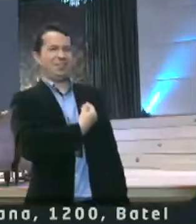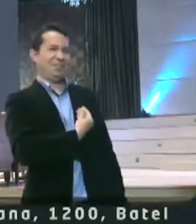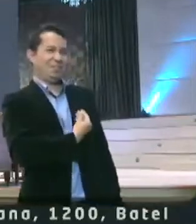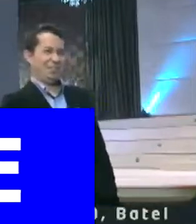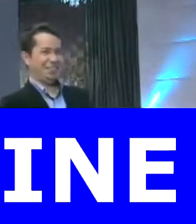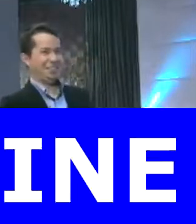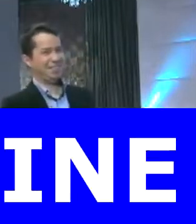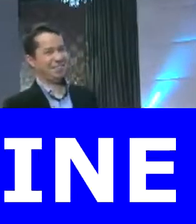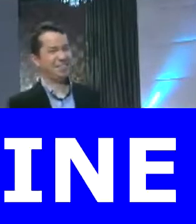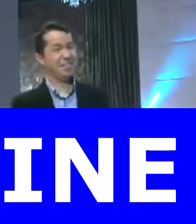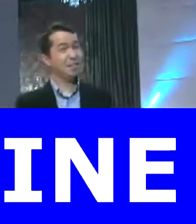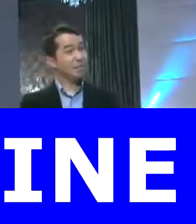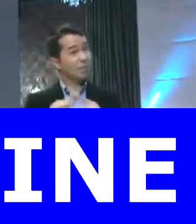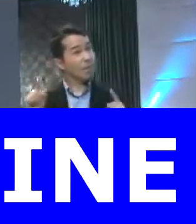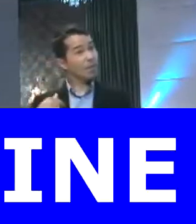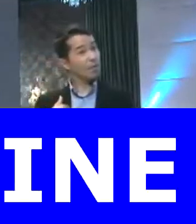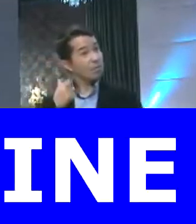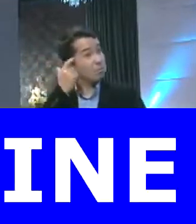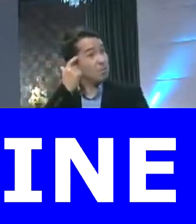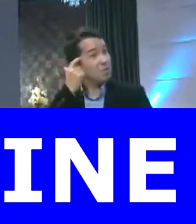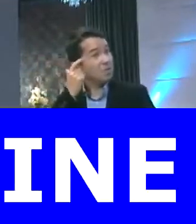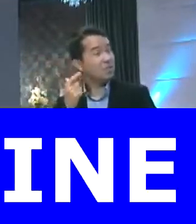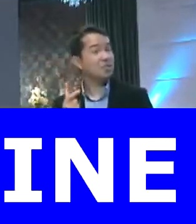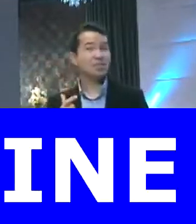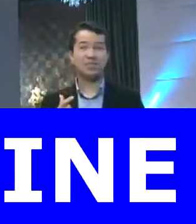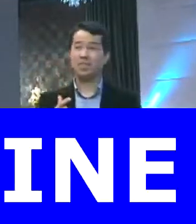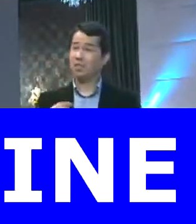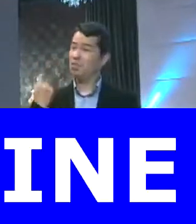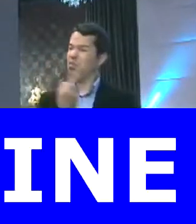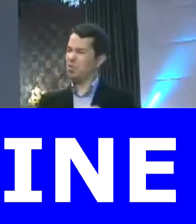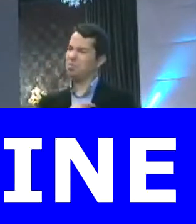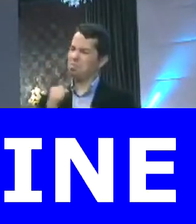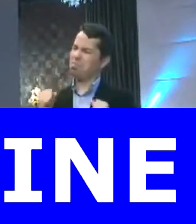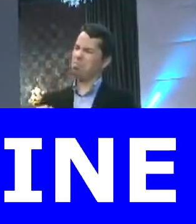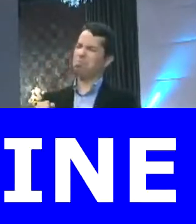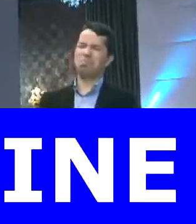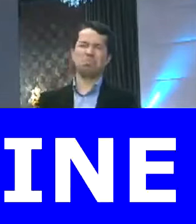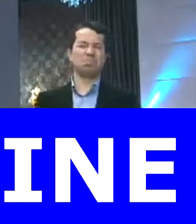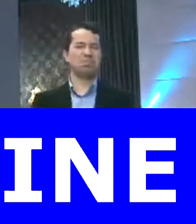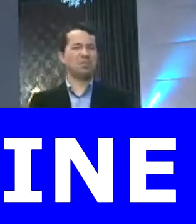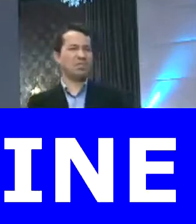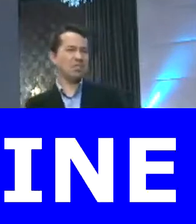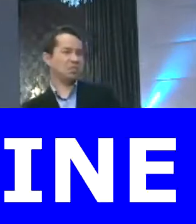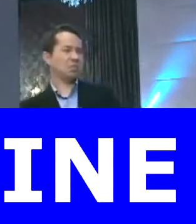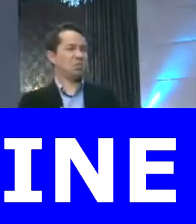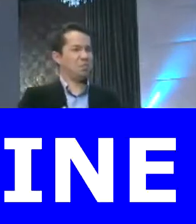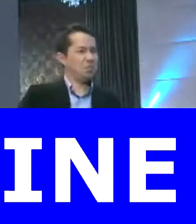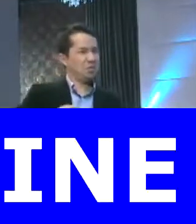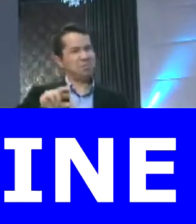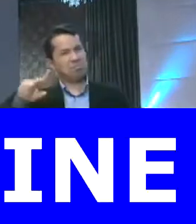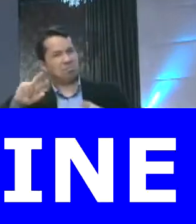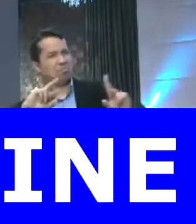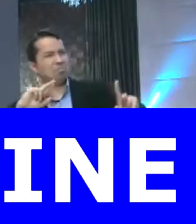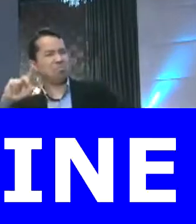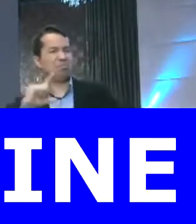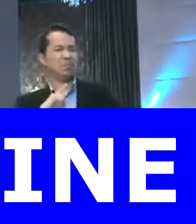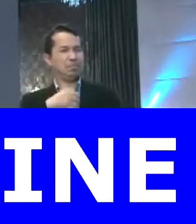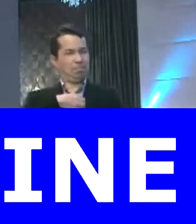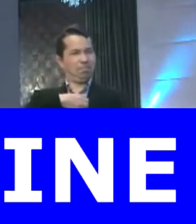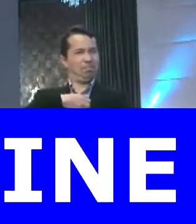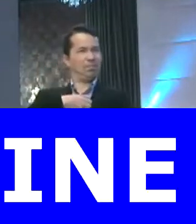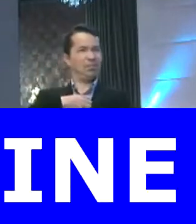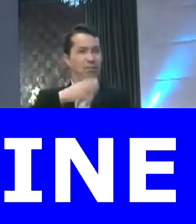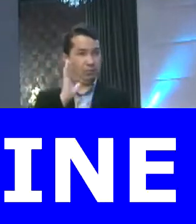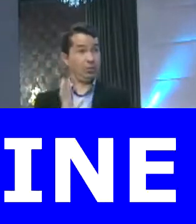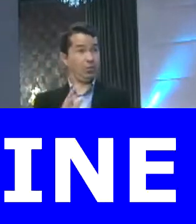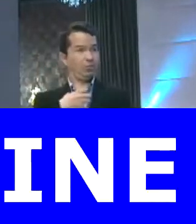é interessante porque a gente pode sentir a presença de deus em vários momentos da nossa vida eu não sei quantas vezes você